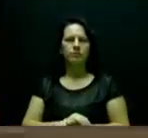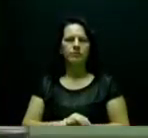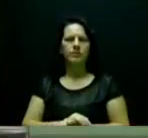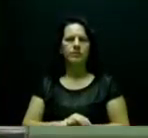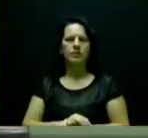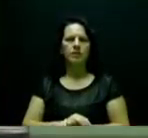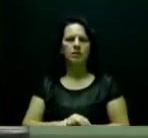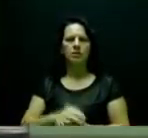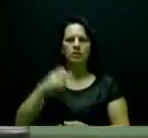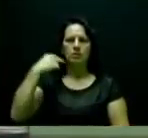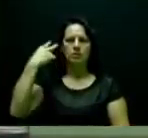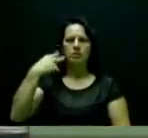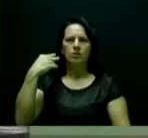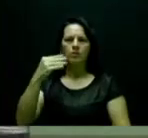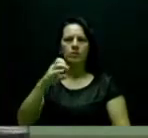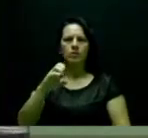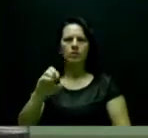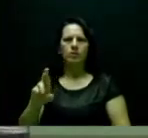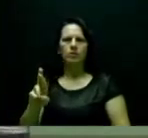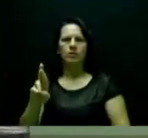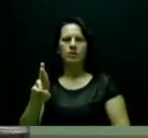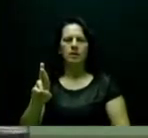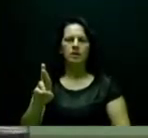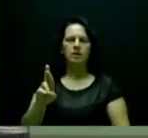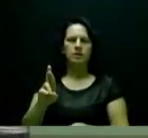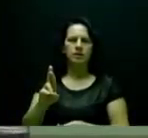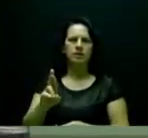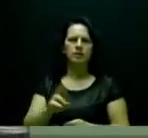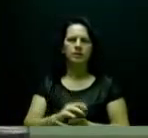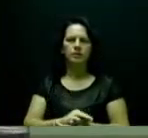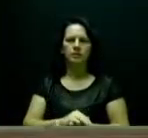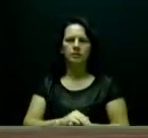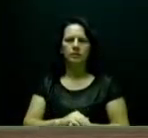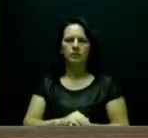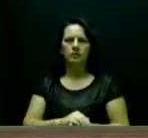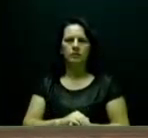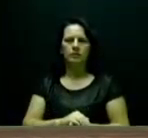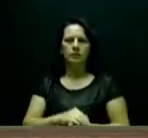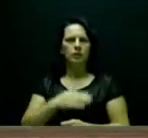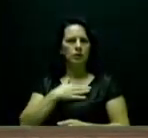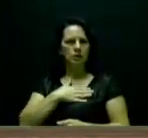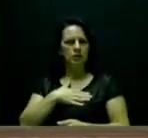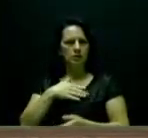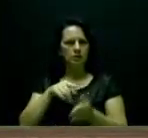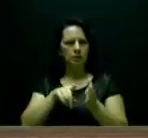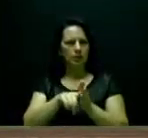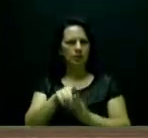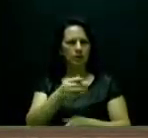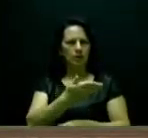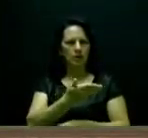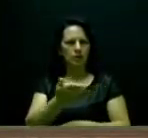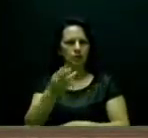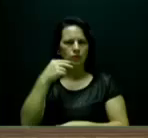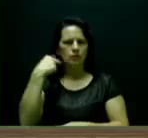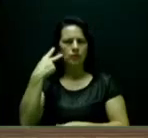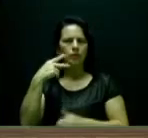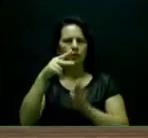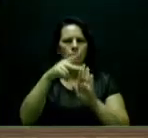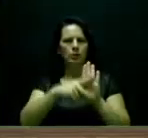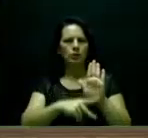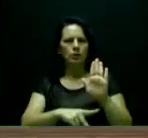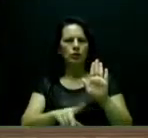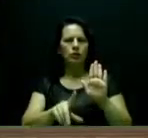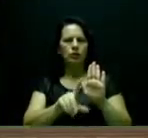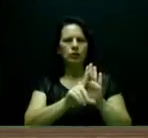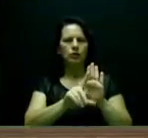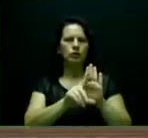presidente. Questão de ordem do vereador César Silva Nascimento. Gostaria que Vossa Excelência consultasse o plenário para que o presente projeto